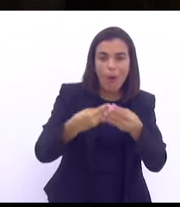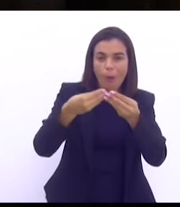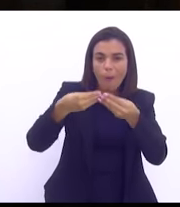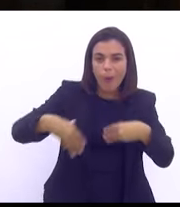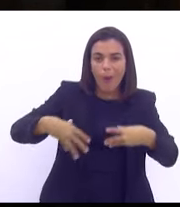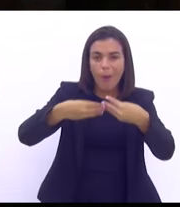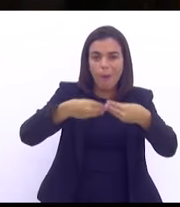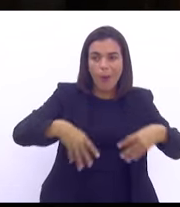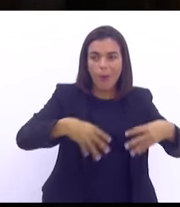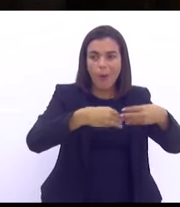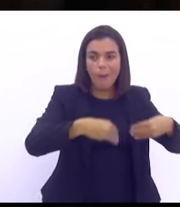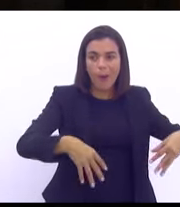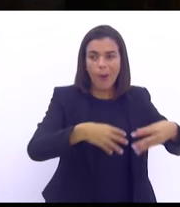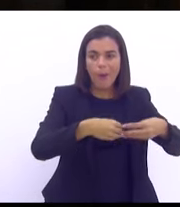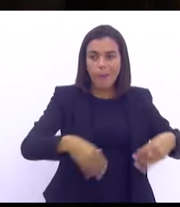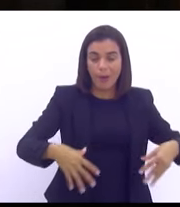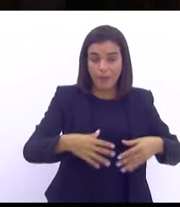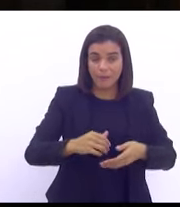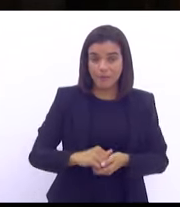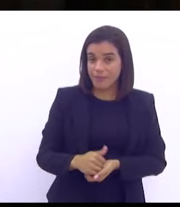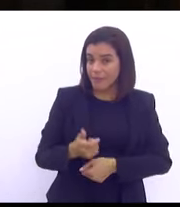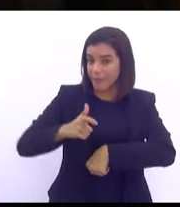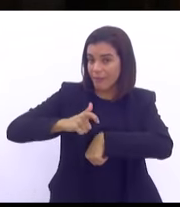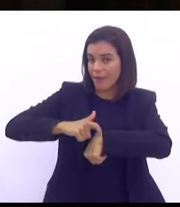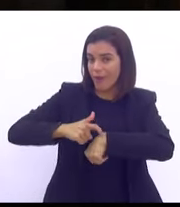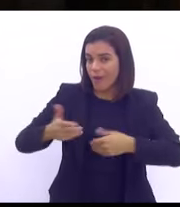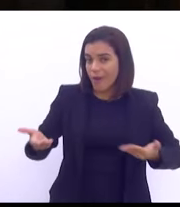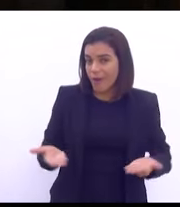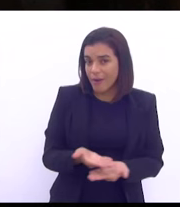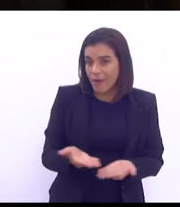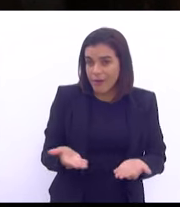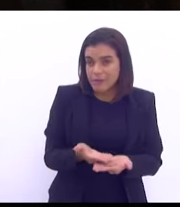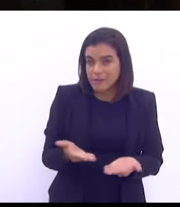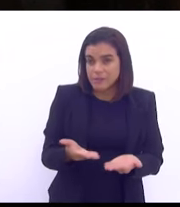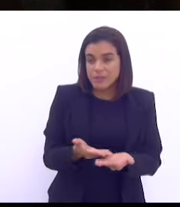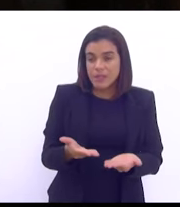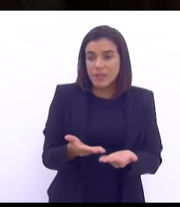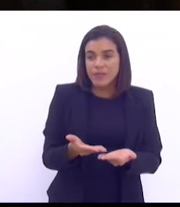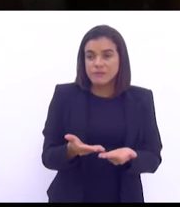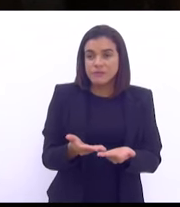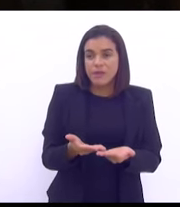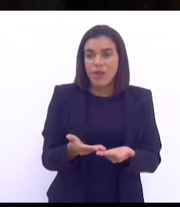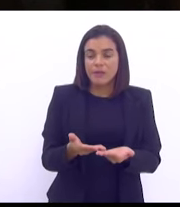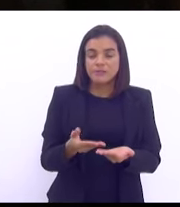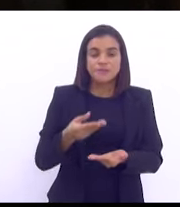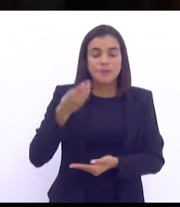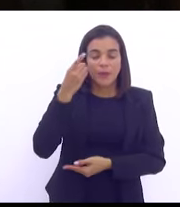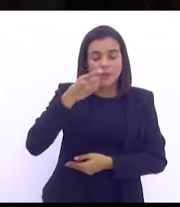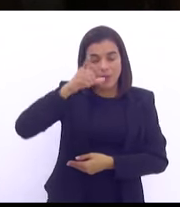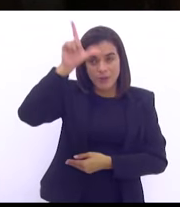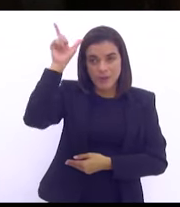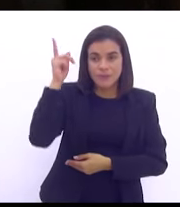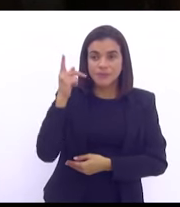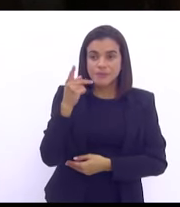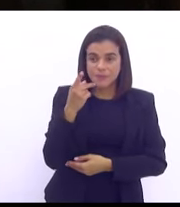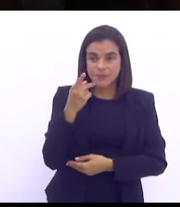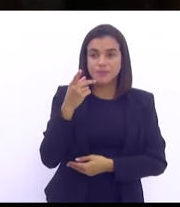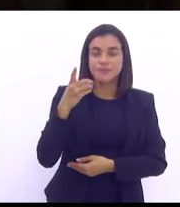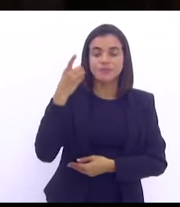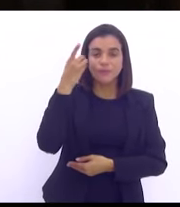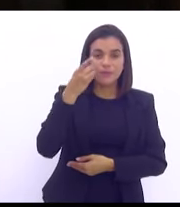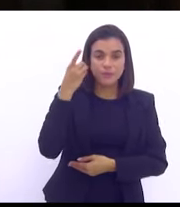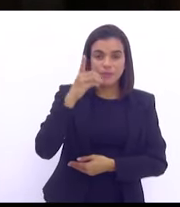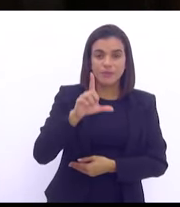feito. Eu acho que está na hora, excelentíssimo deputado Luiz Paulo Corrêa da Rocha, excelentíssima